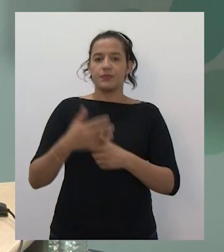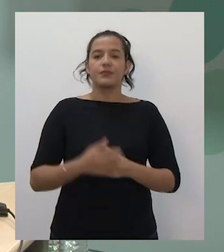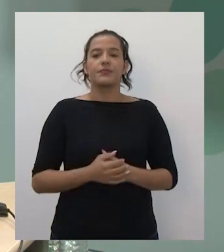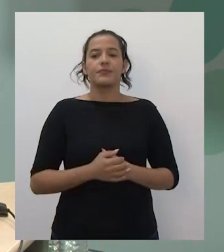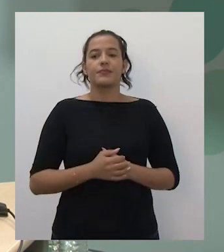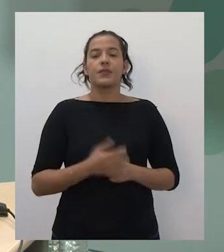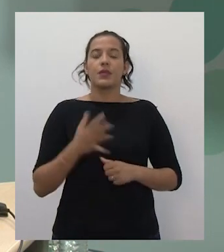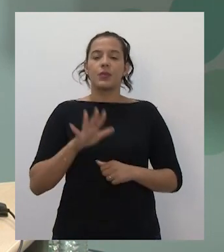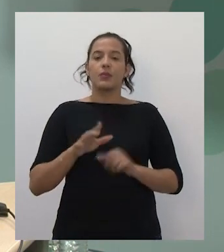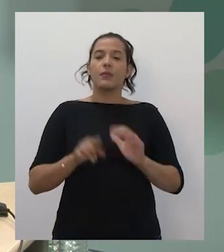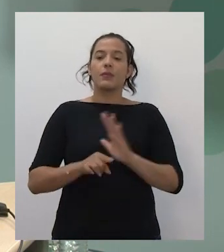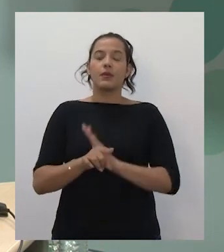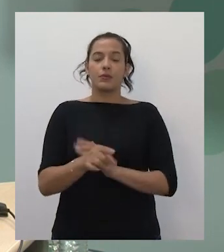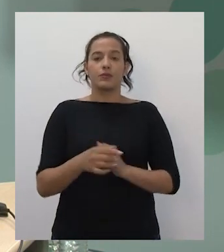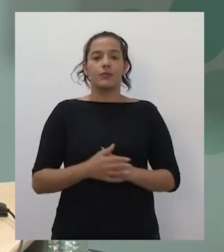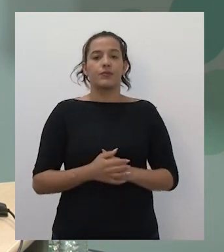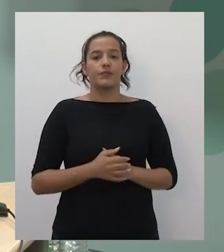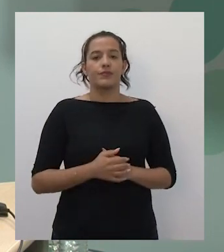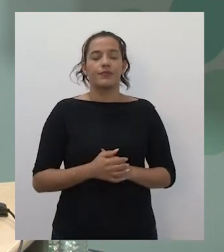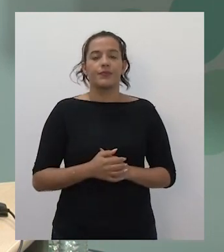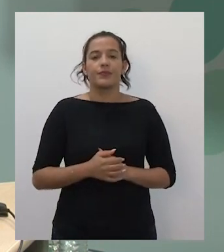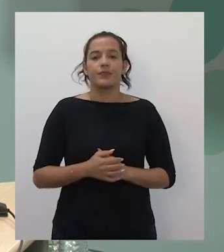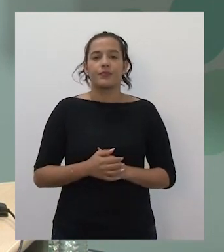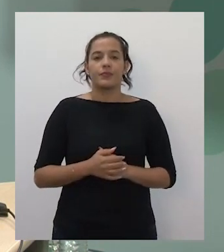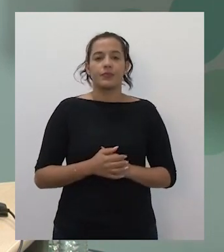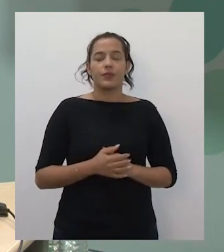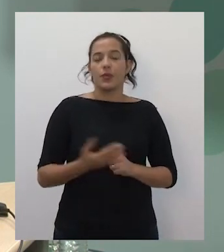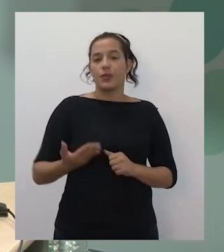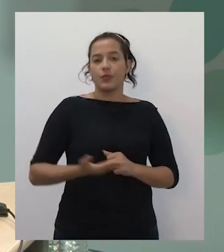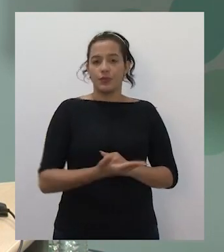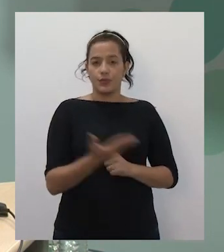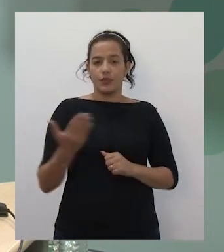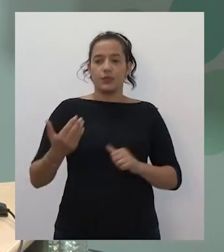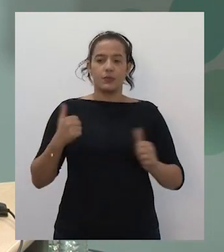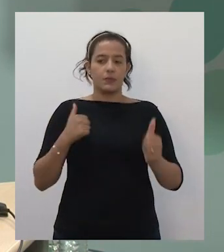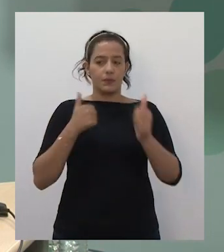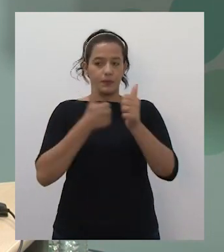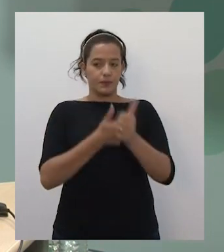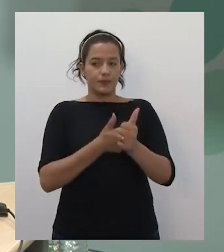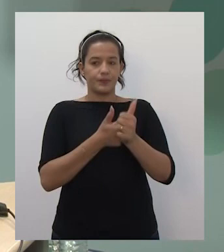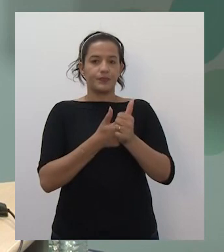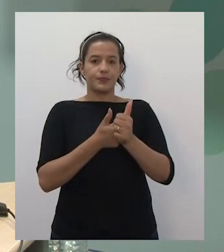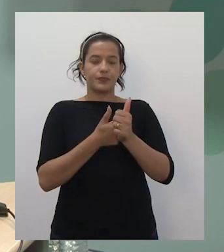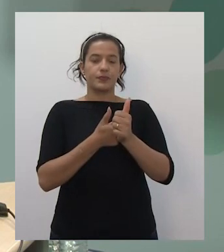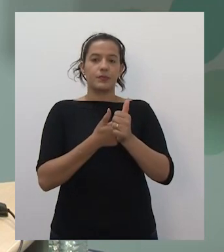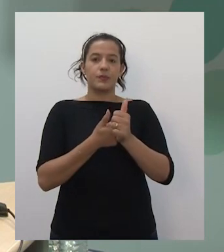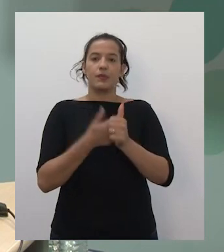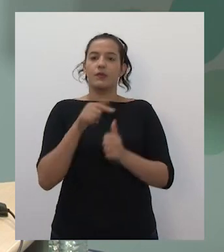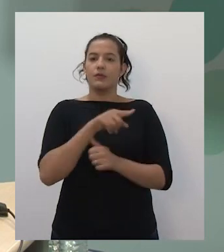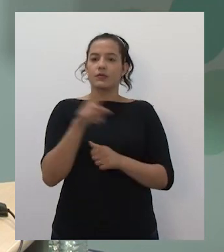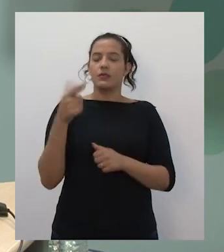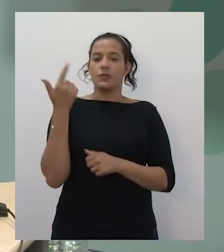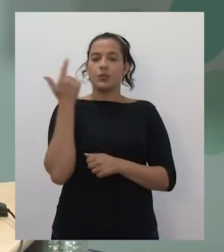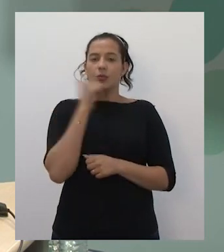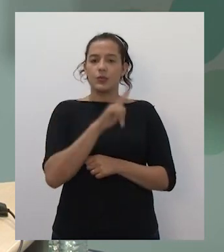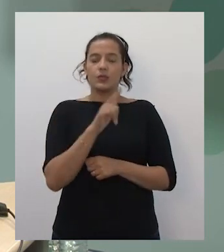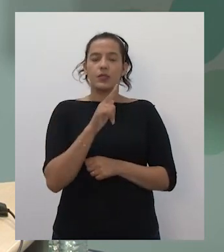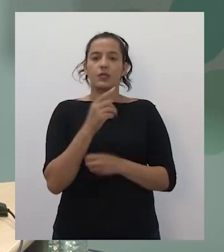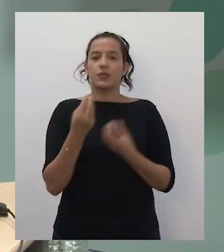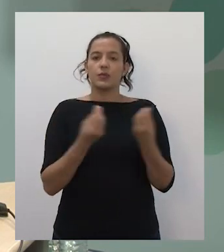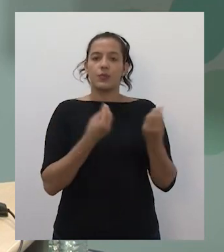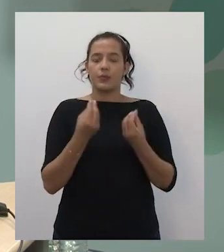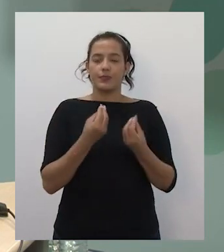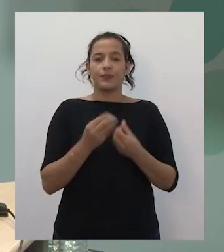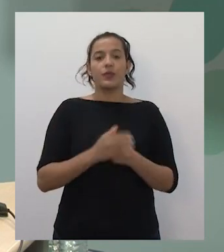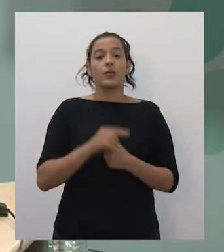E uma pergunta. Como que vocês aí que nos acompanham aí no chat, vocês conseguem lidar, né, com os